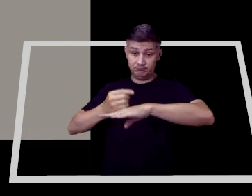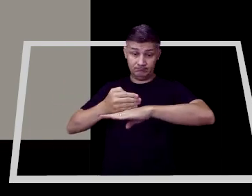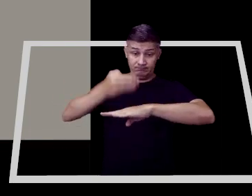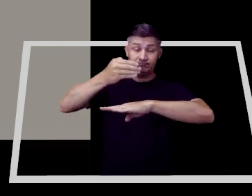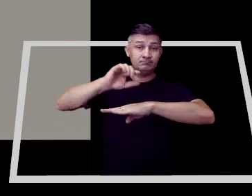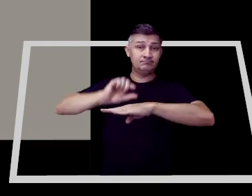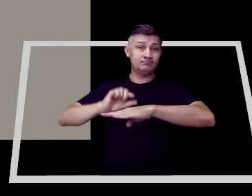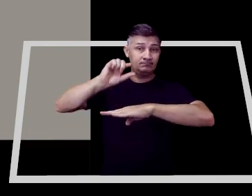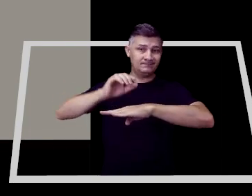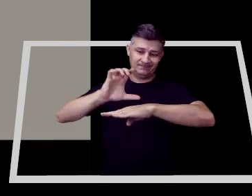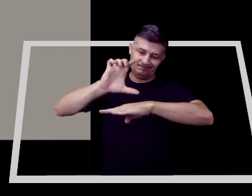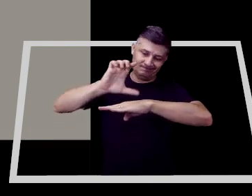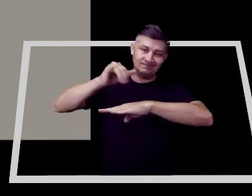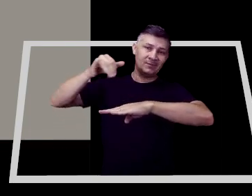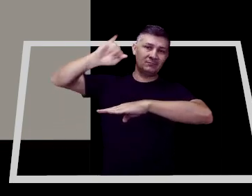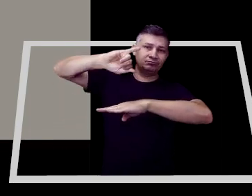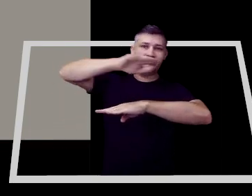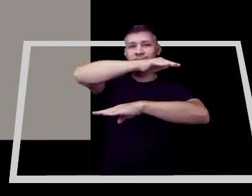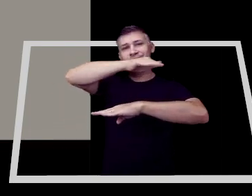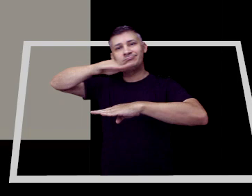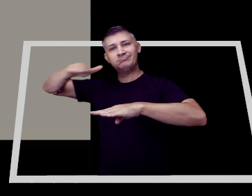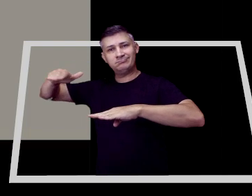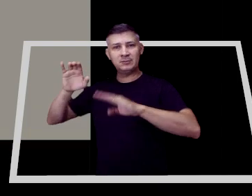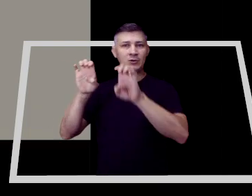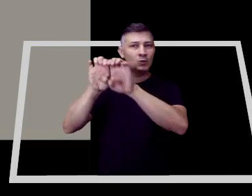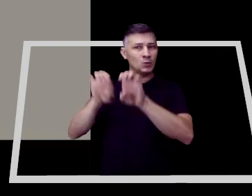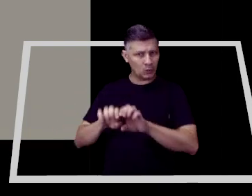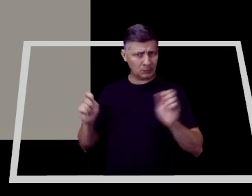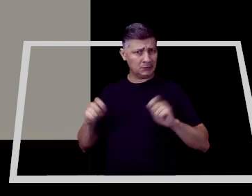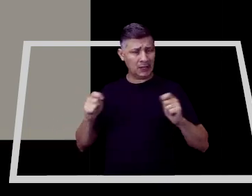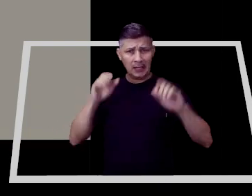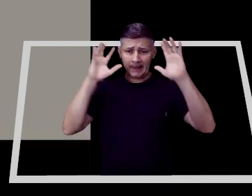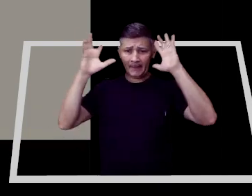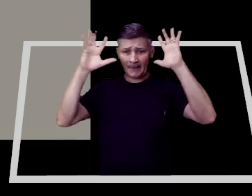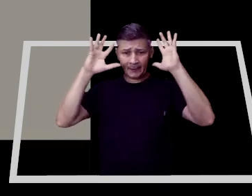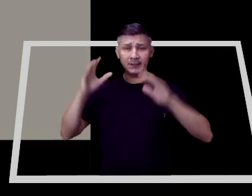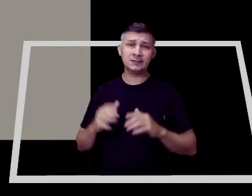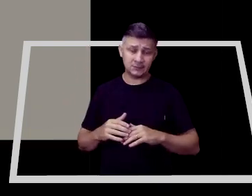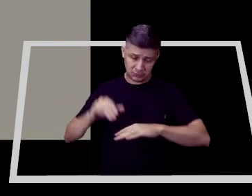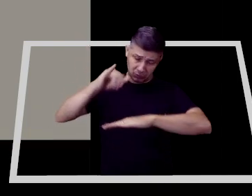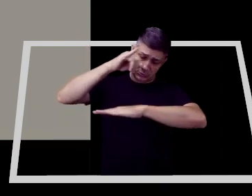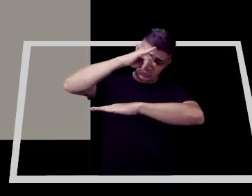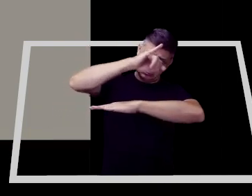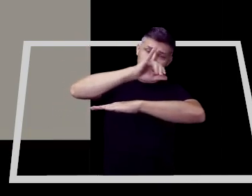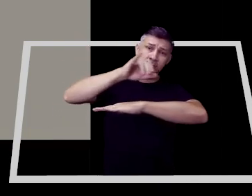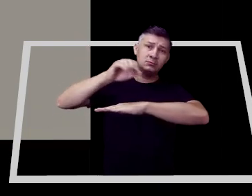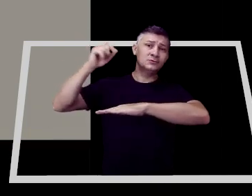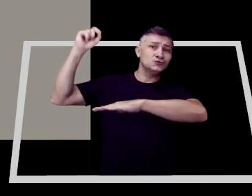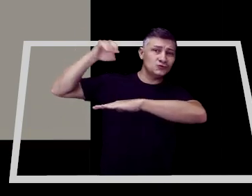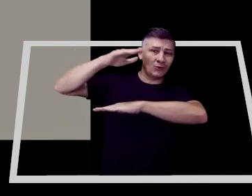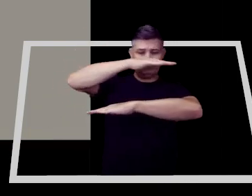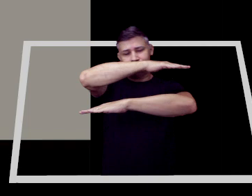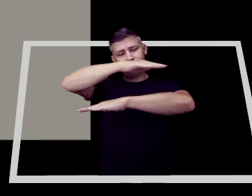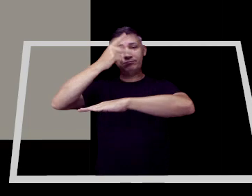pairando sobre essa peça de água e infraestrutura como uma sombra